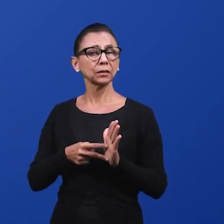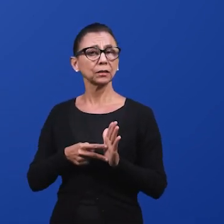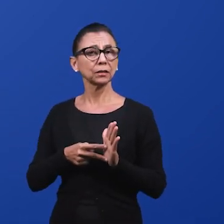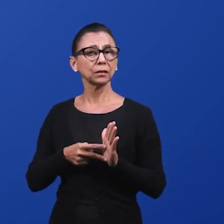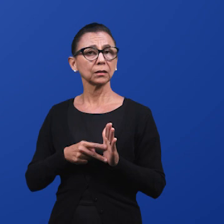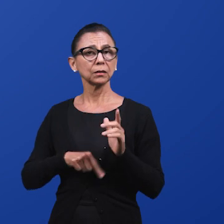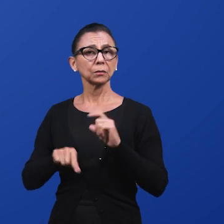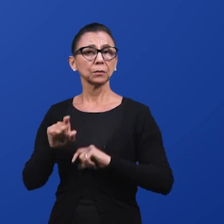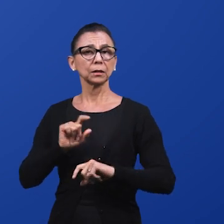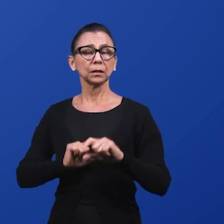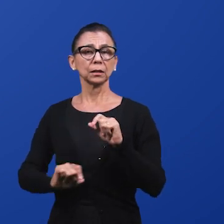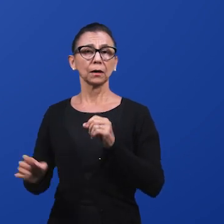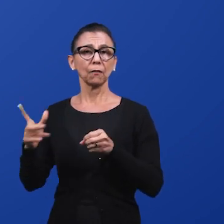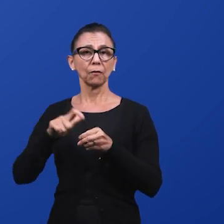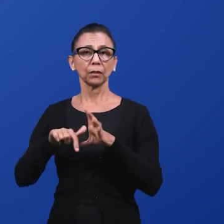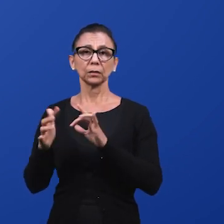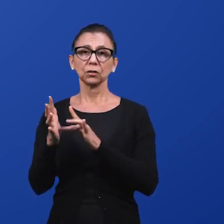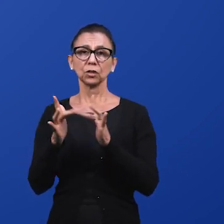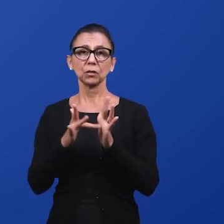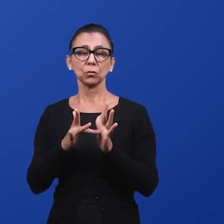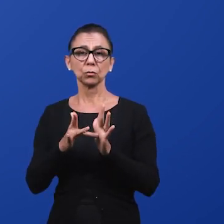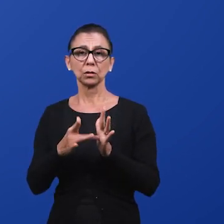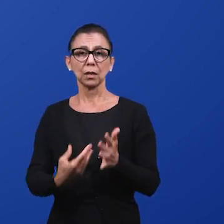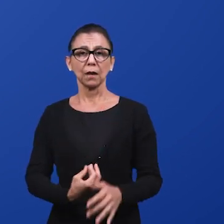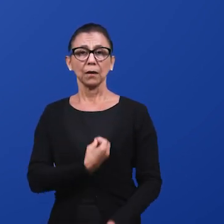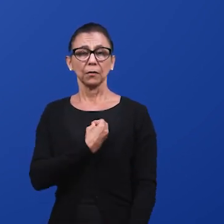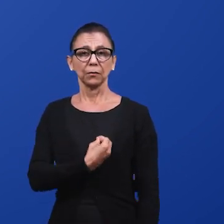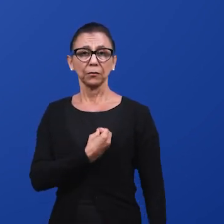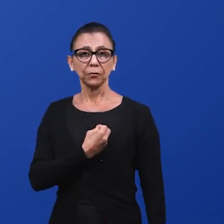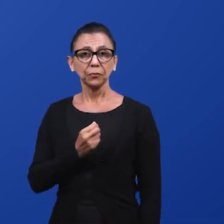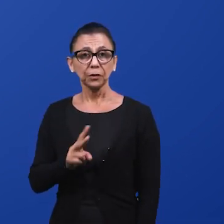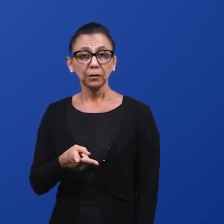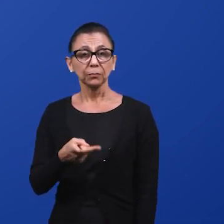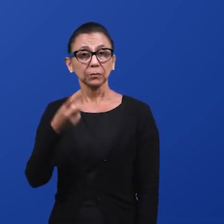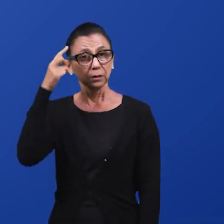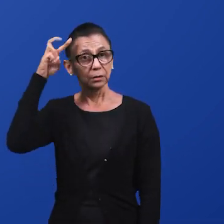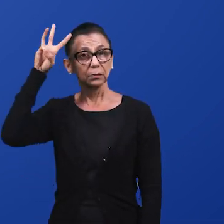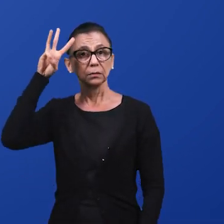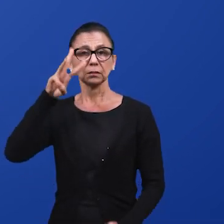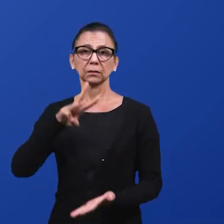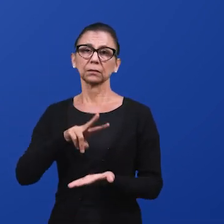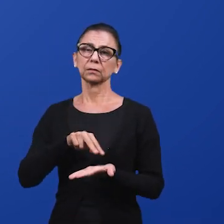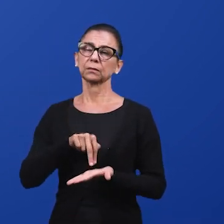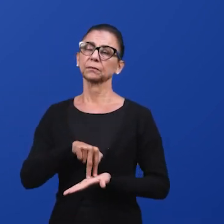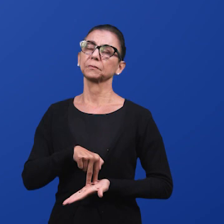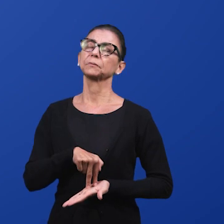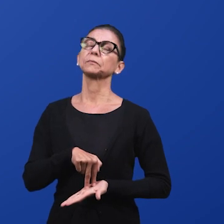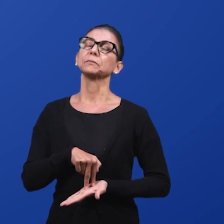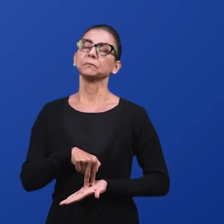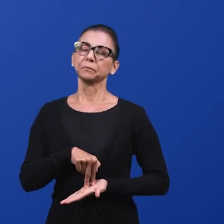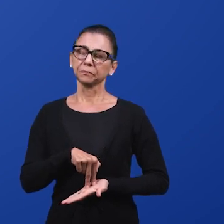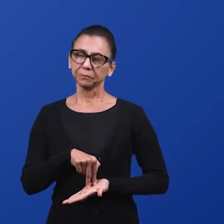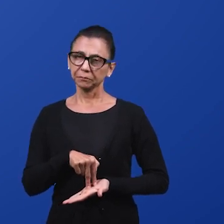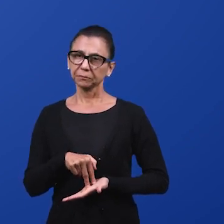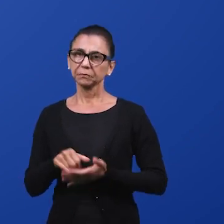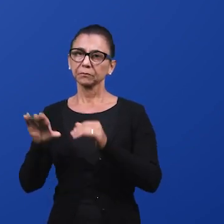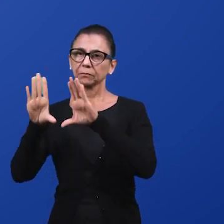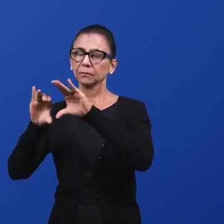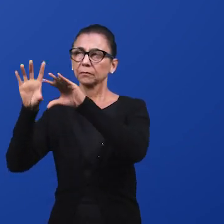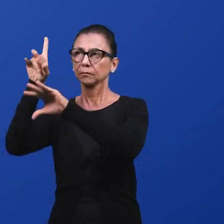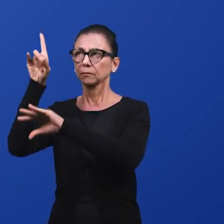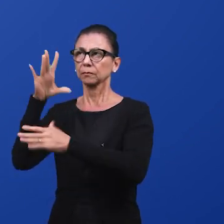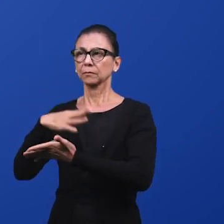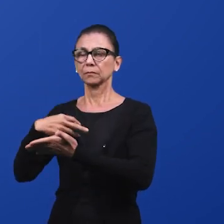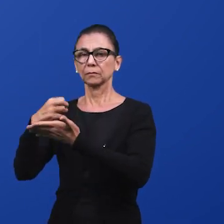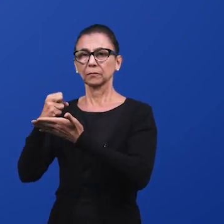Maranata significa para nós que esse Jesus não morreu na cruz, mas ele ressuscitou o terceiro dia e ele está vivo